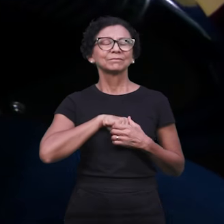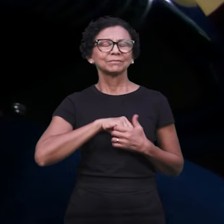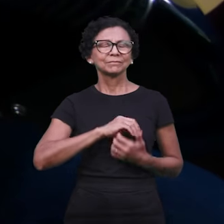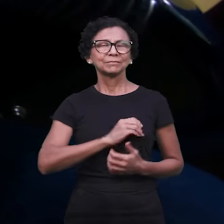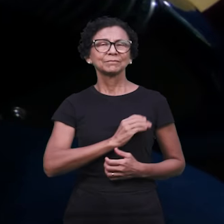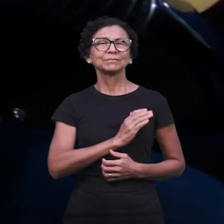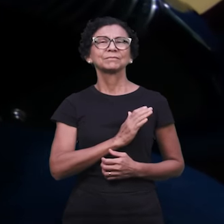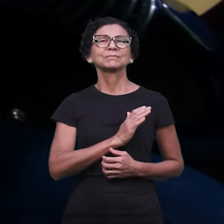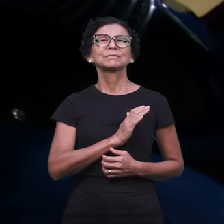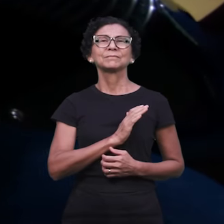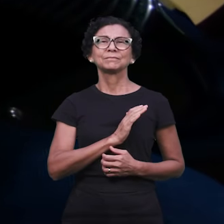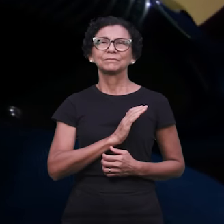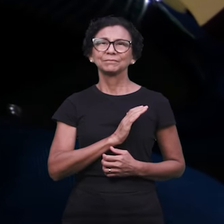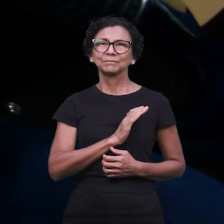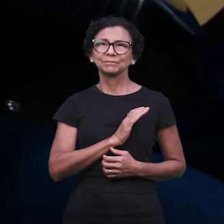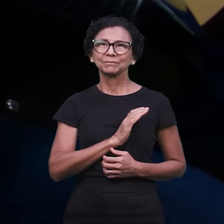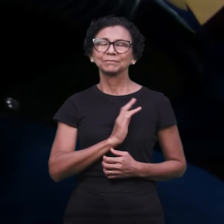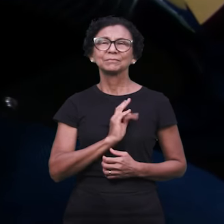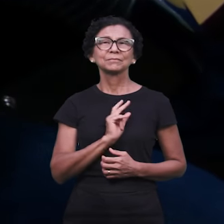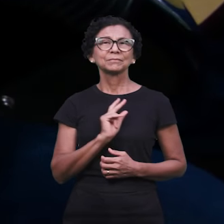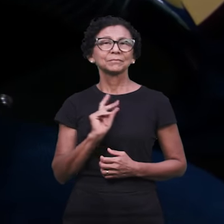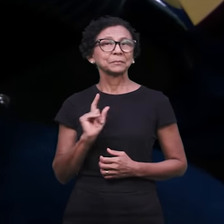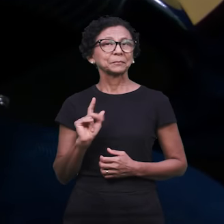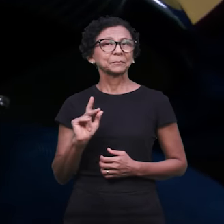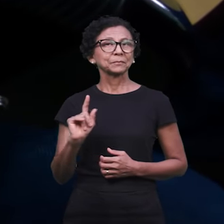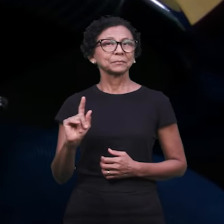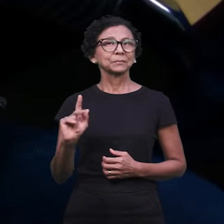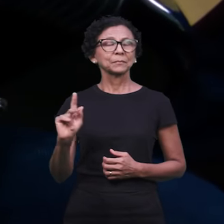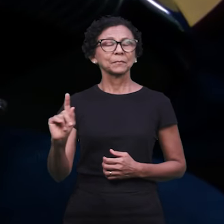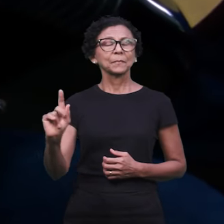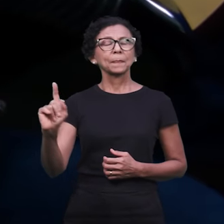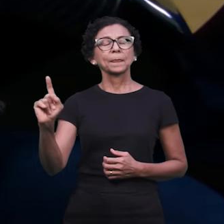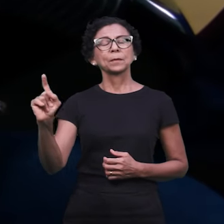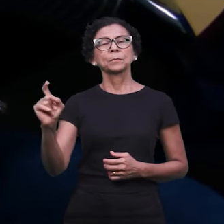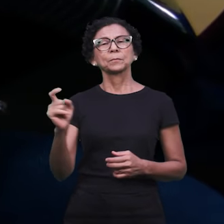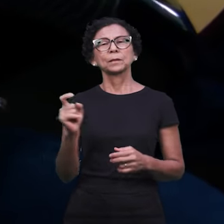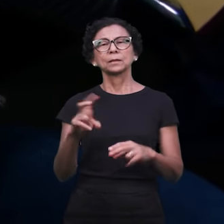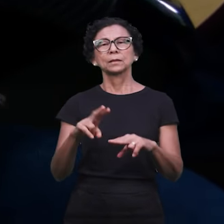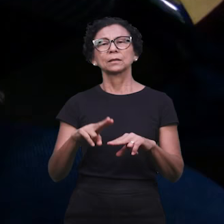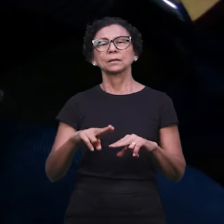que habita em mim,